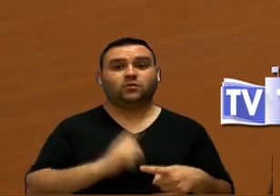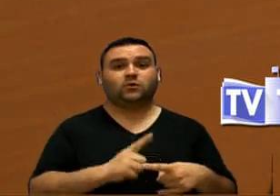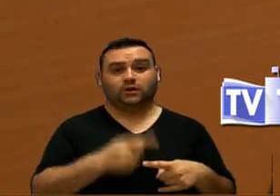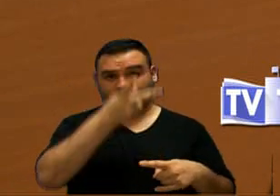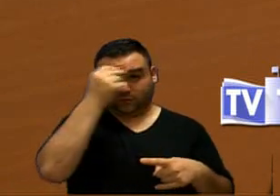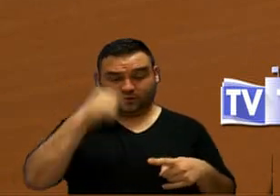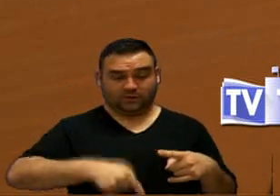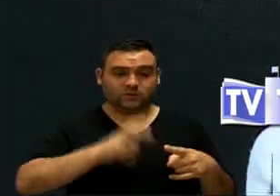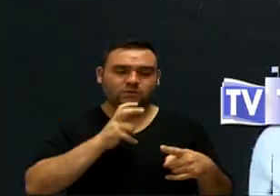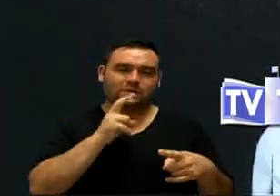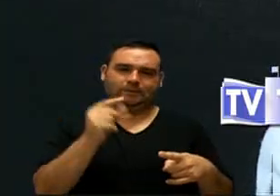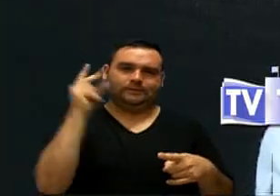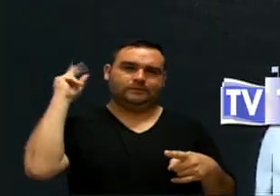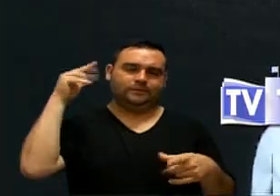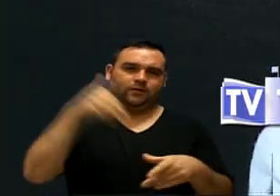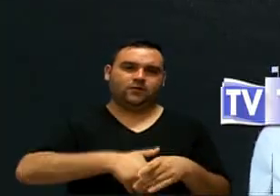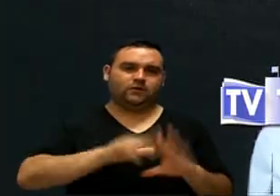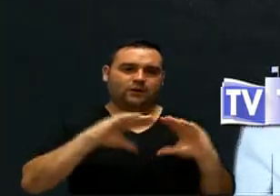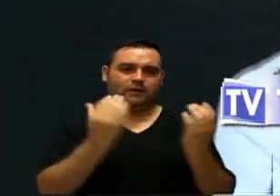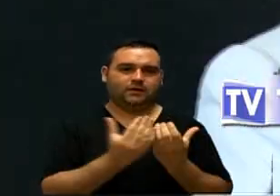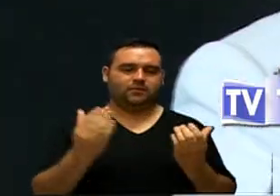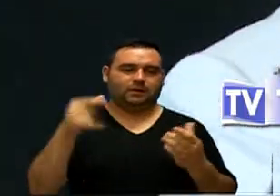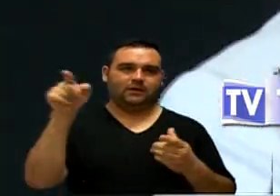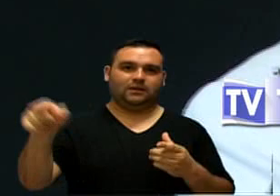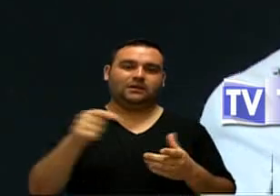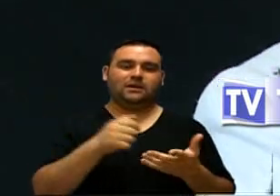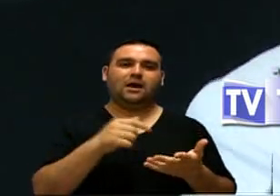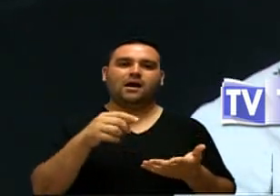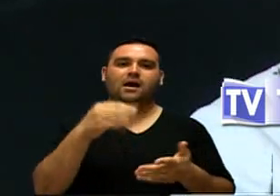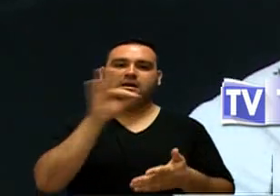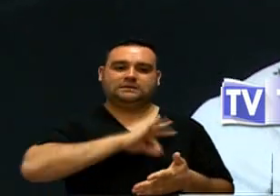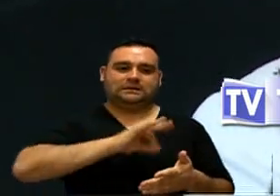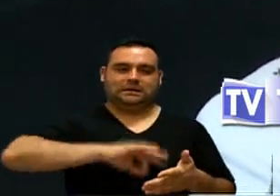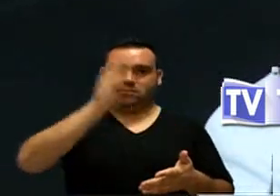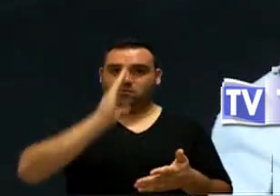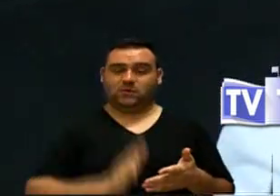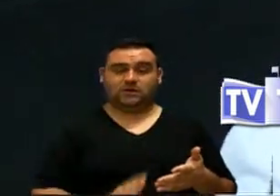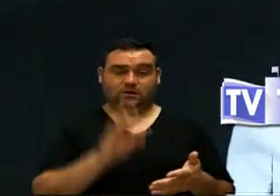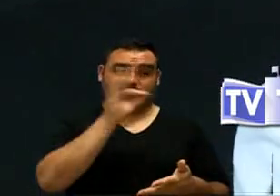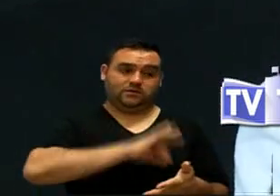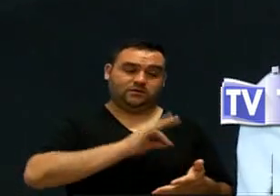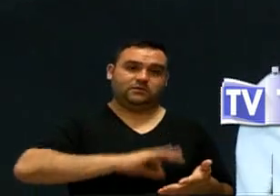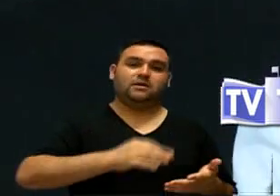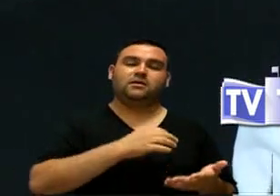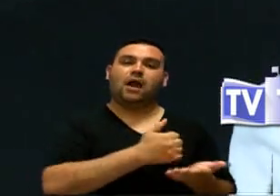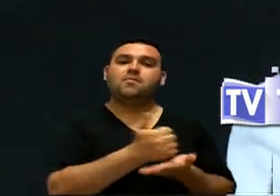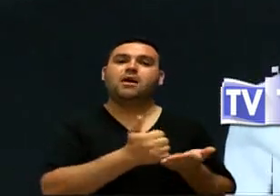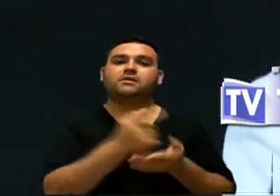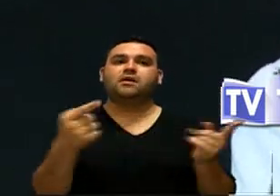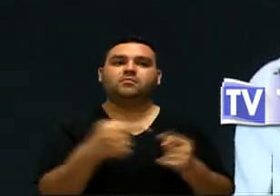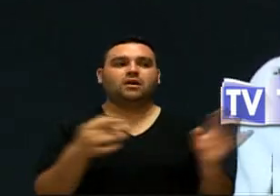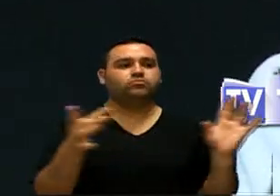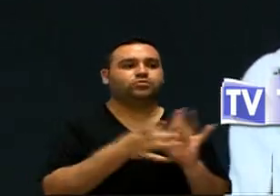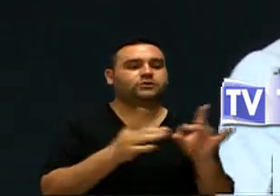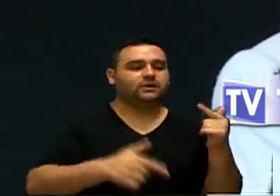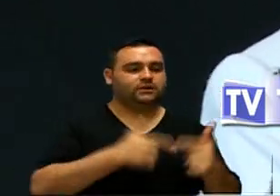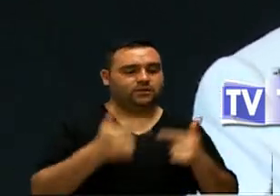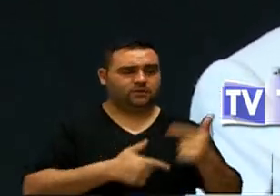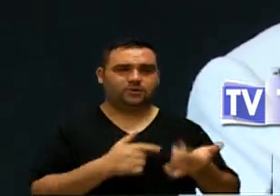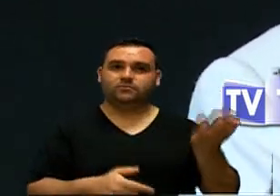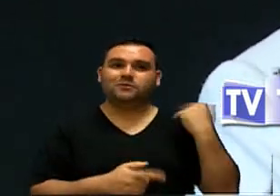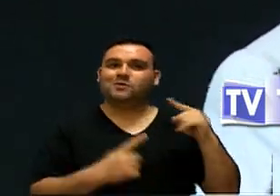de Sorocaba, desde que nós votamos na Câmara Federal o piso salarial nacional, o piso é vinculado a uma jornada que não